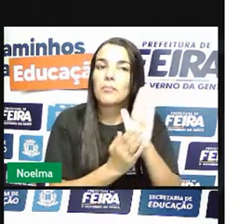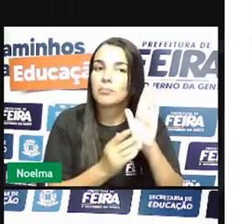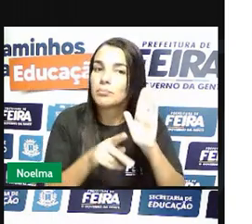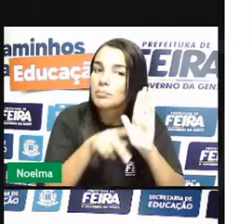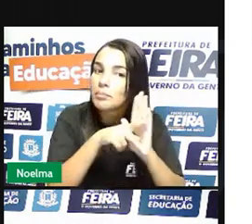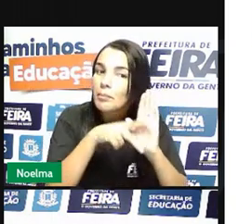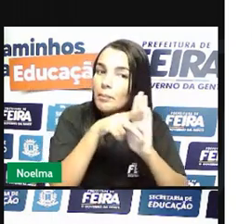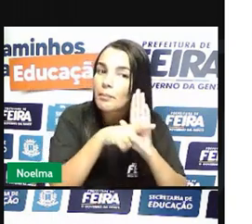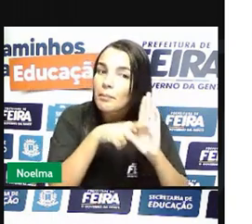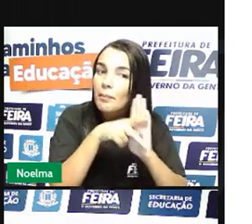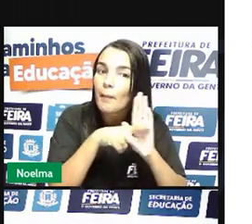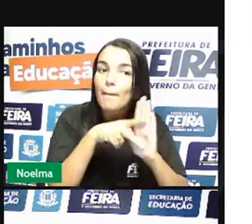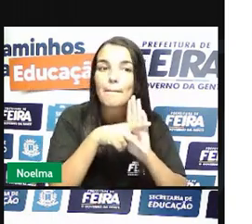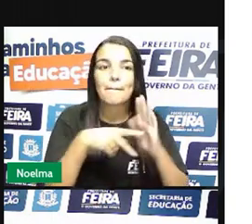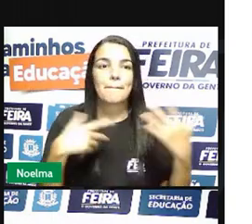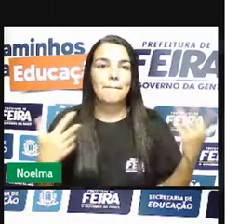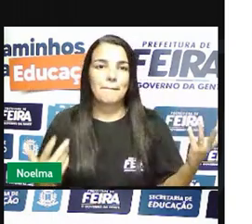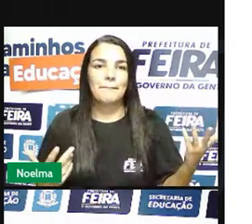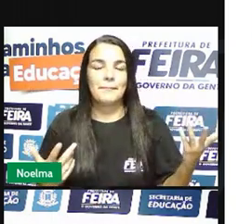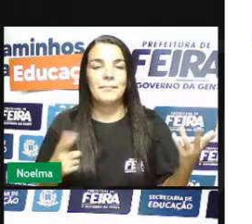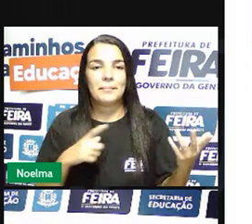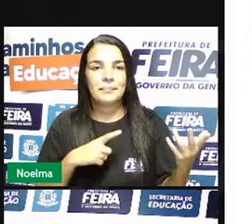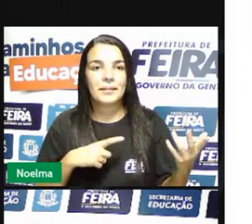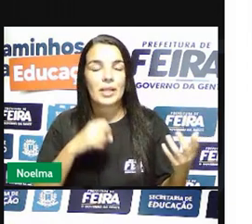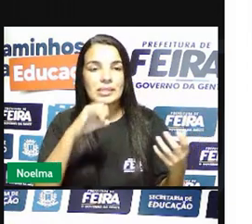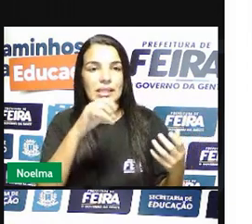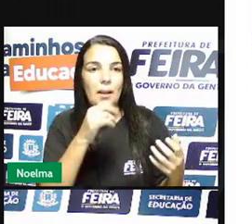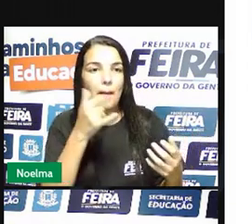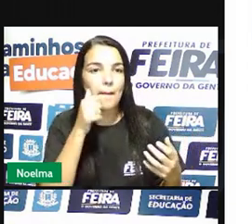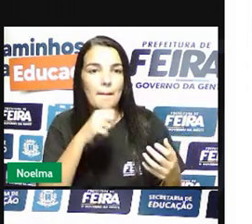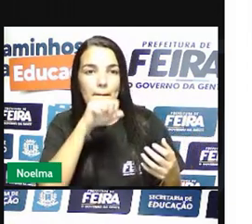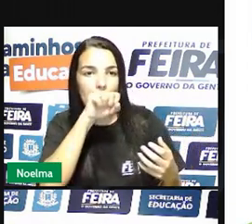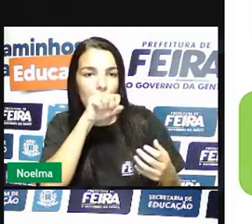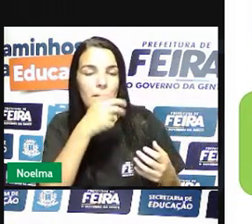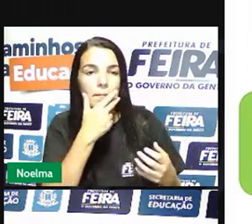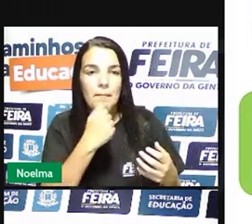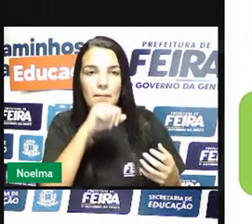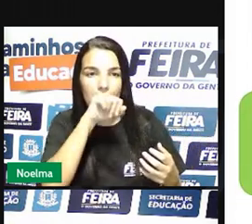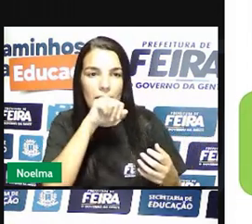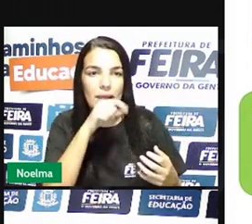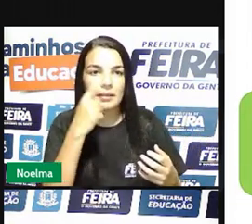pais, quando vão levar vocês para um determinado lugar, eles planejam essa viagem.